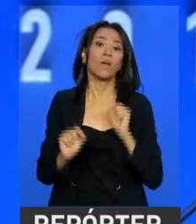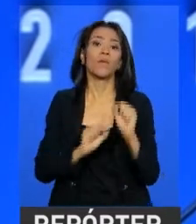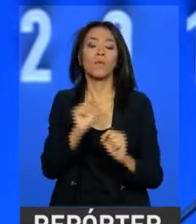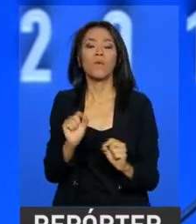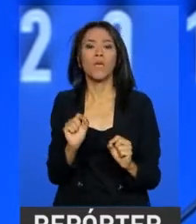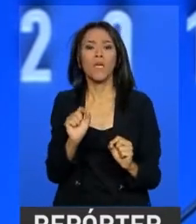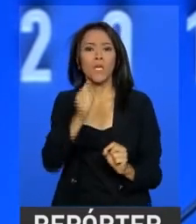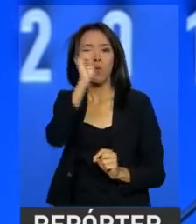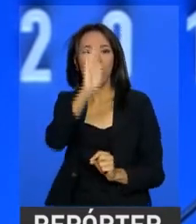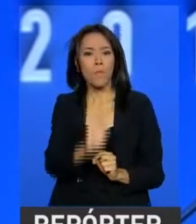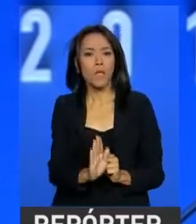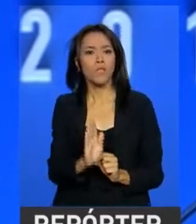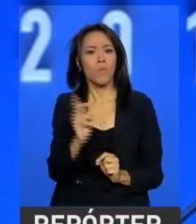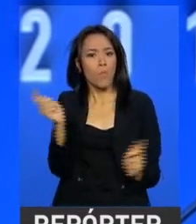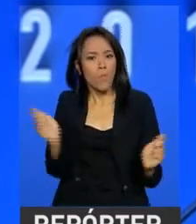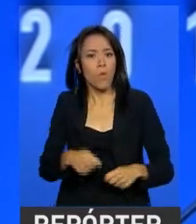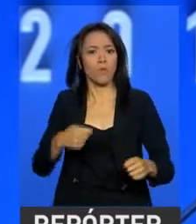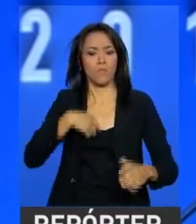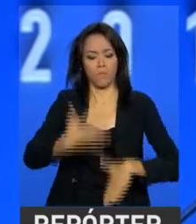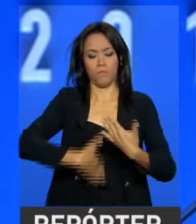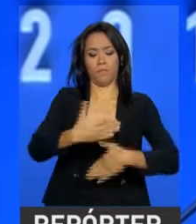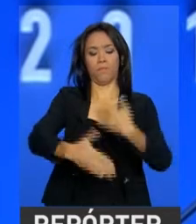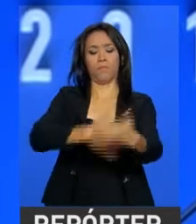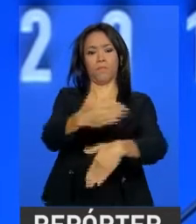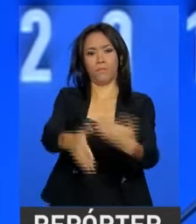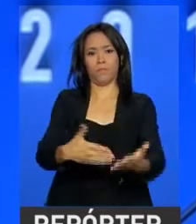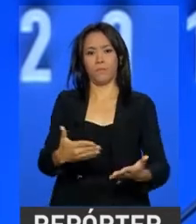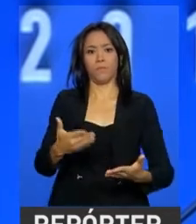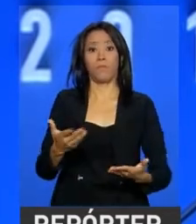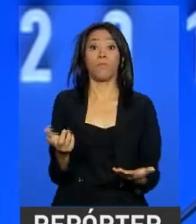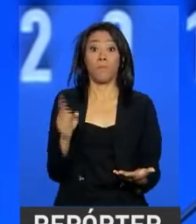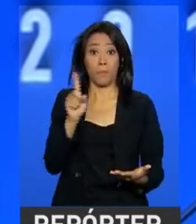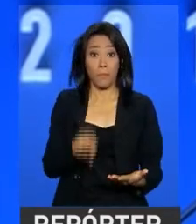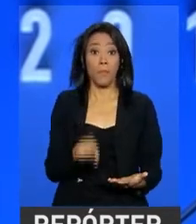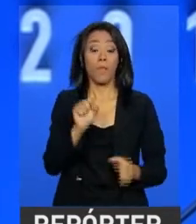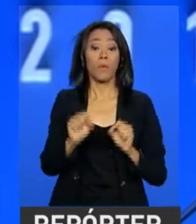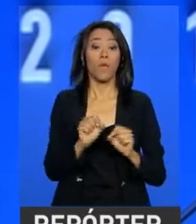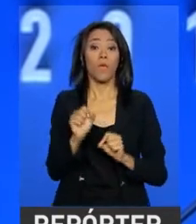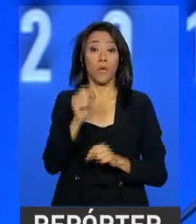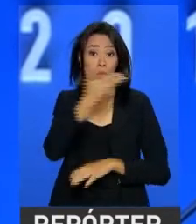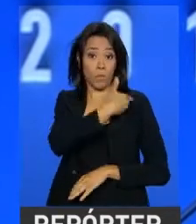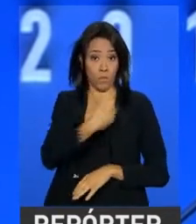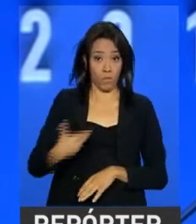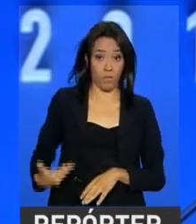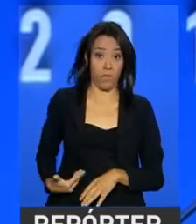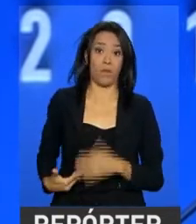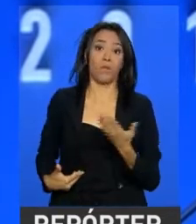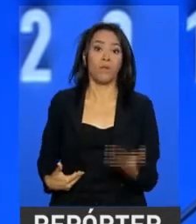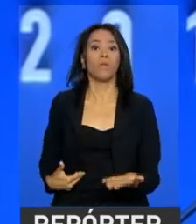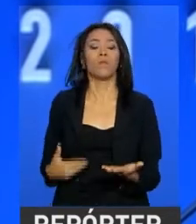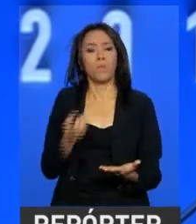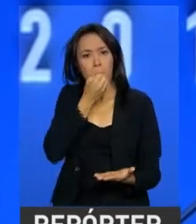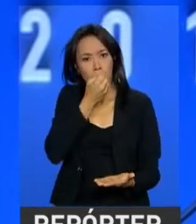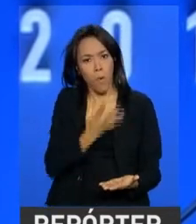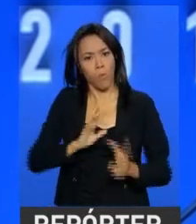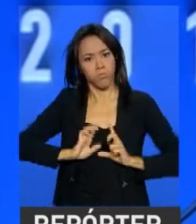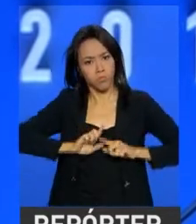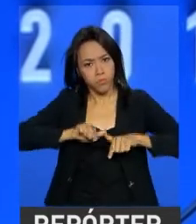que o Brasil possa crescer. Demanda um Estado que preste bom serviço,